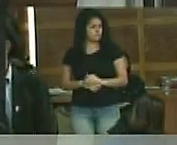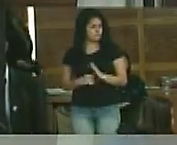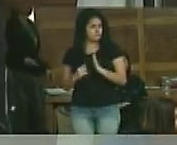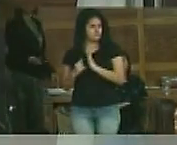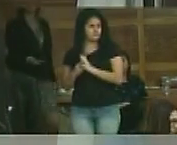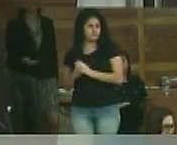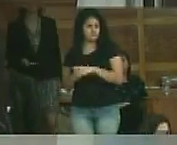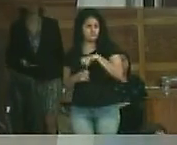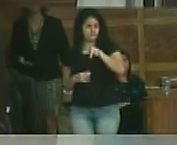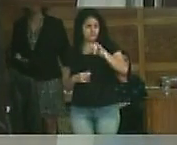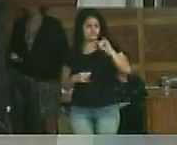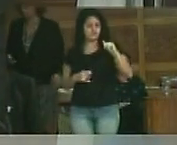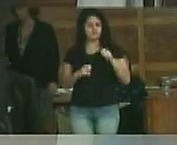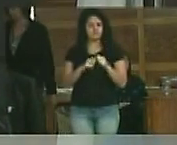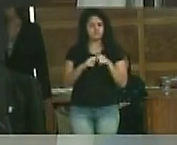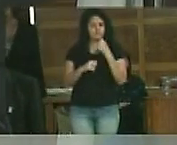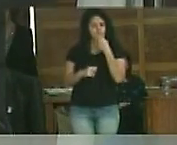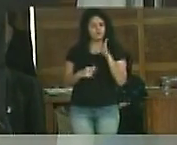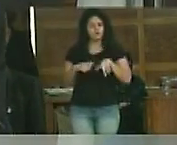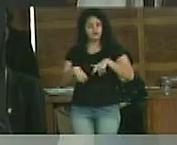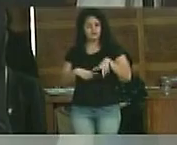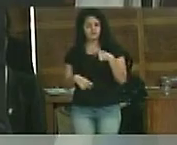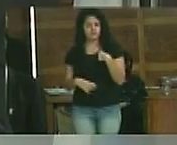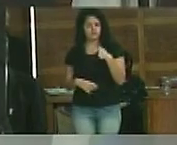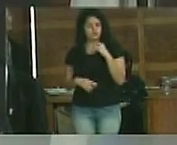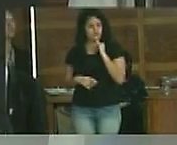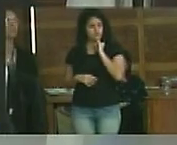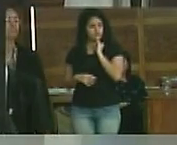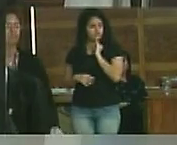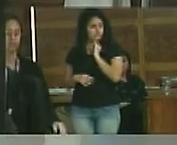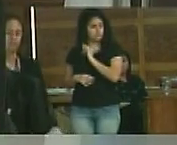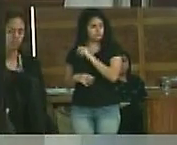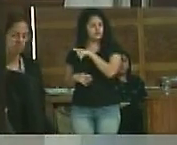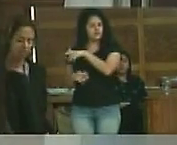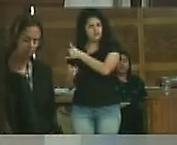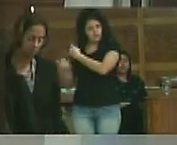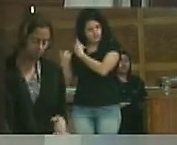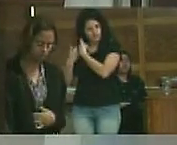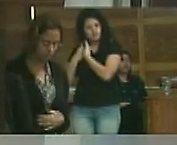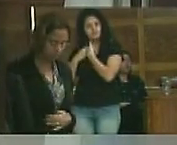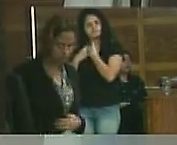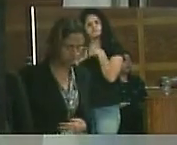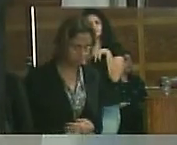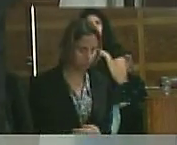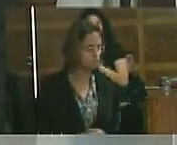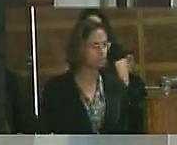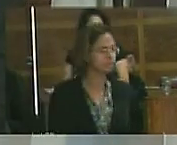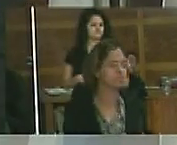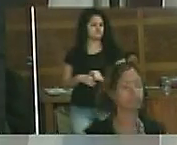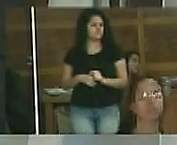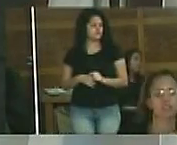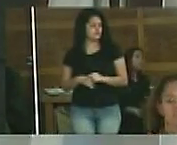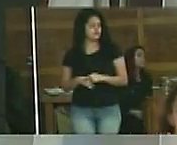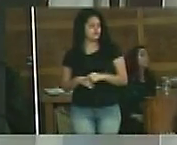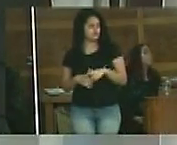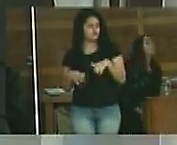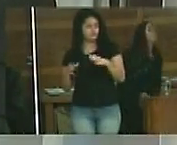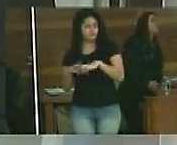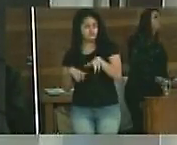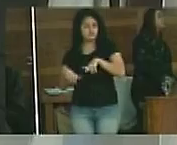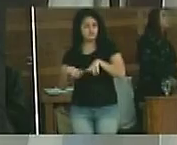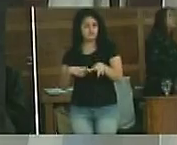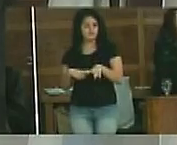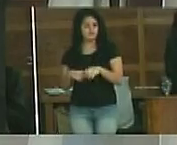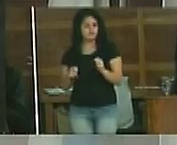feito um bom trabalho. E eu tenho ligado o vereador Elinho, ele tem me atendido dentro das possibilidades. E o grupo de trabalho dele tem